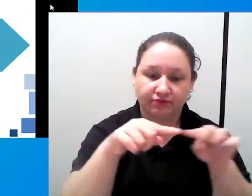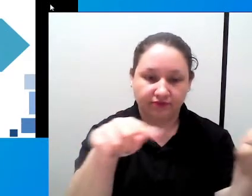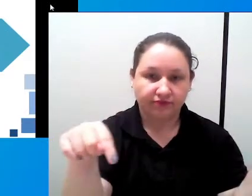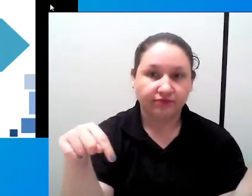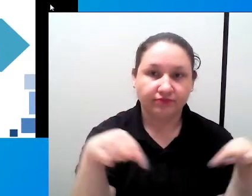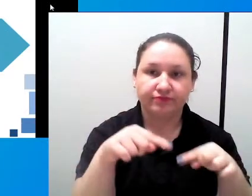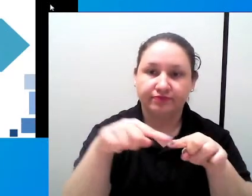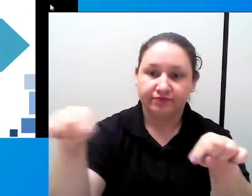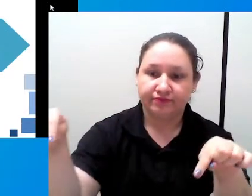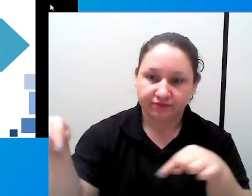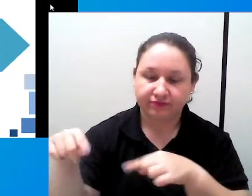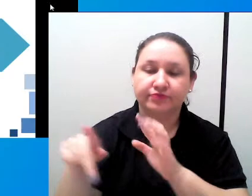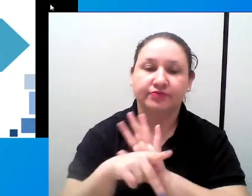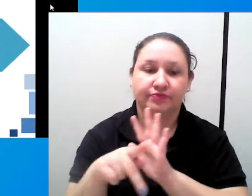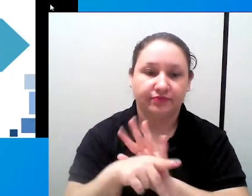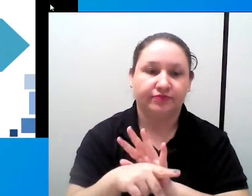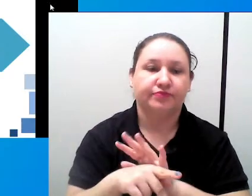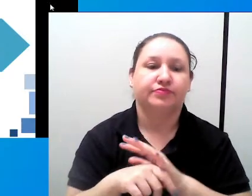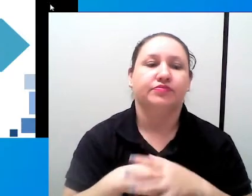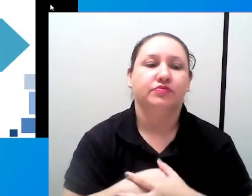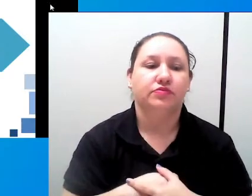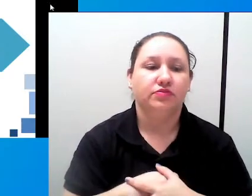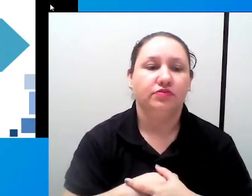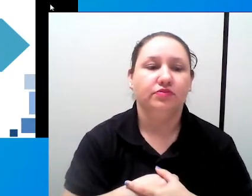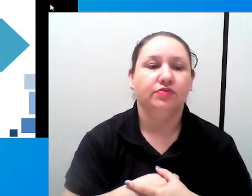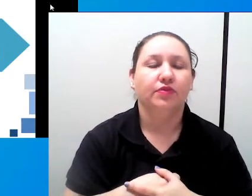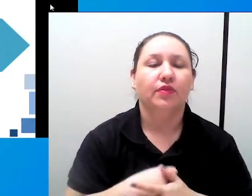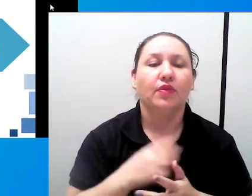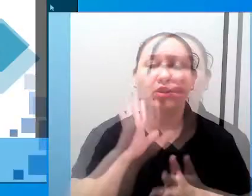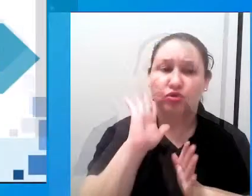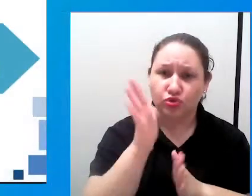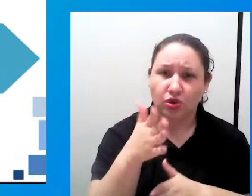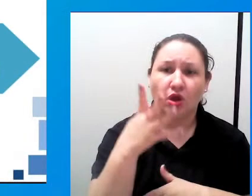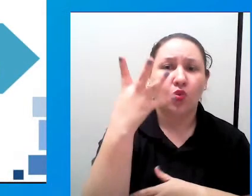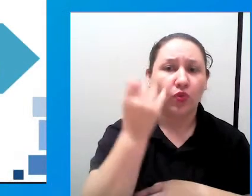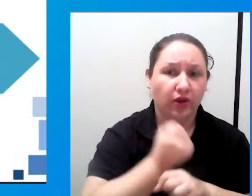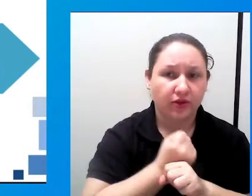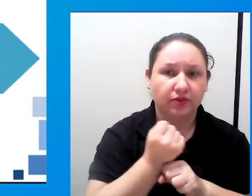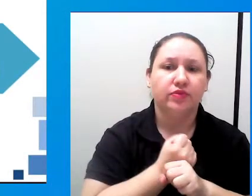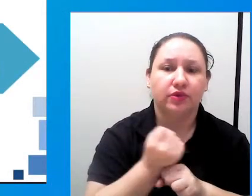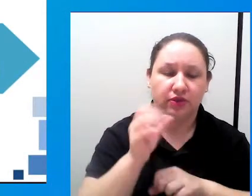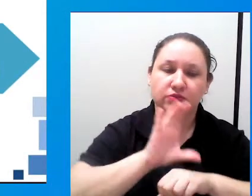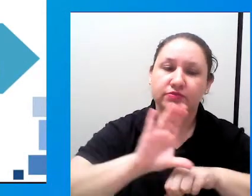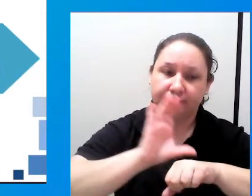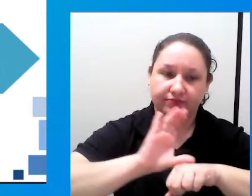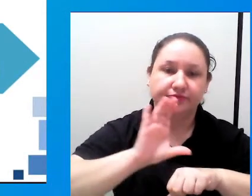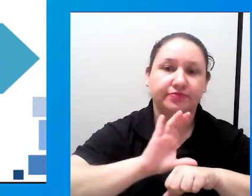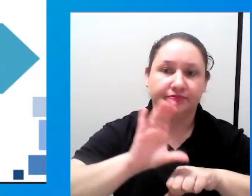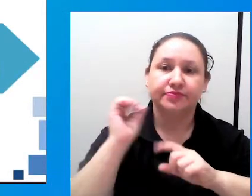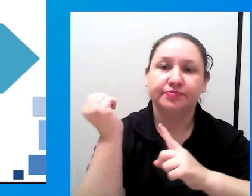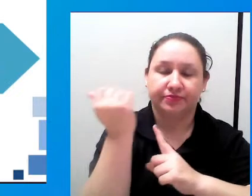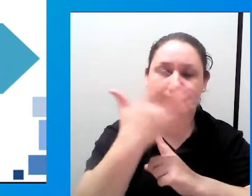extensão. Não do jeito que a gente ainda estima, né, mas a gente tenta trabalhar a extensão há